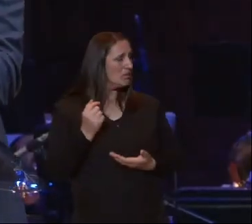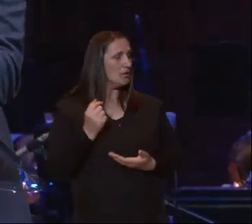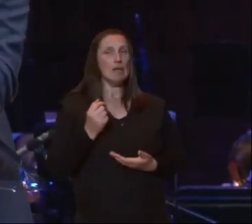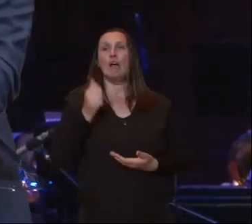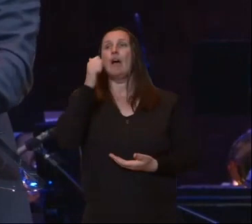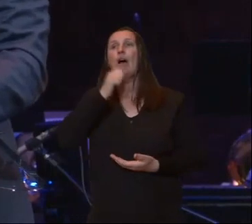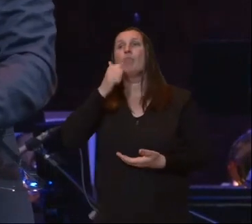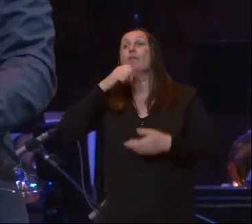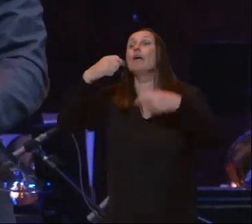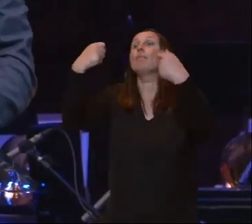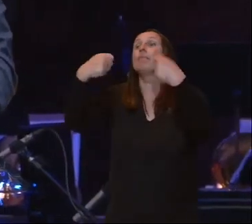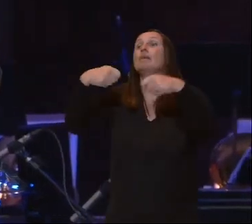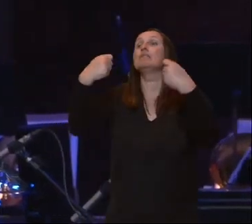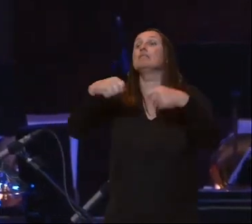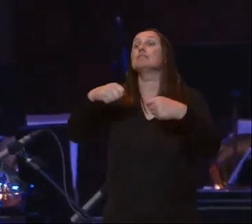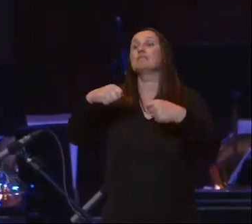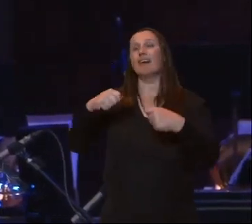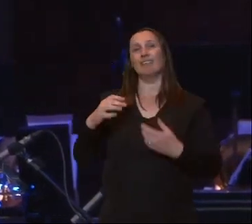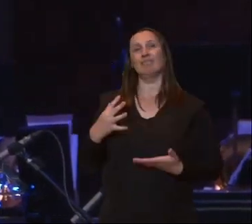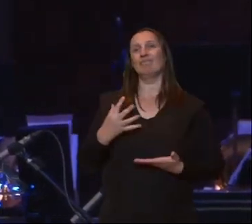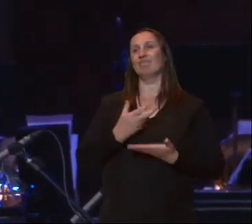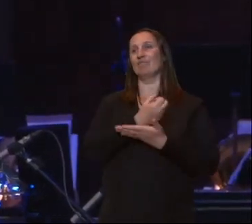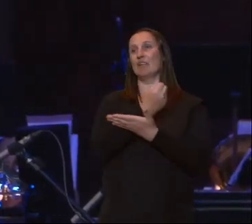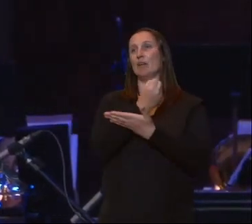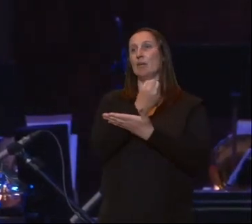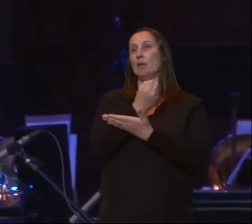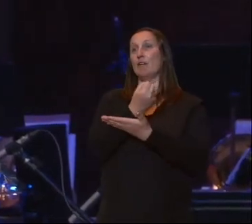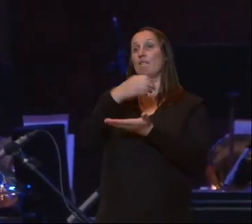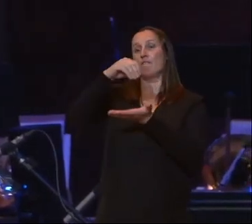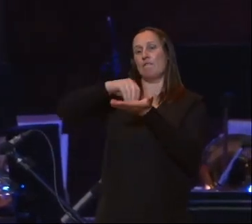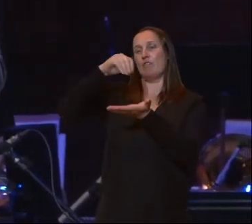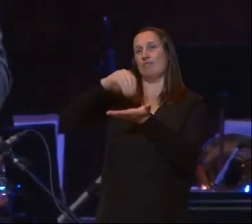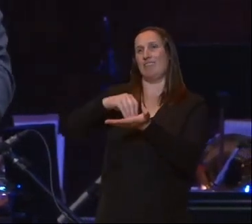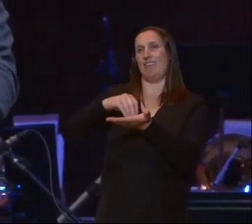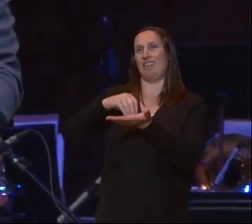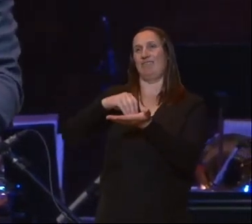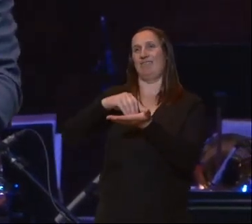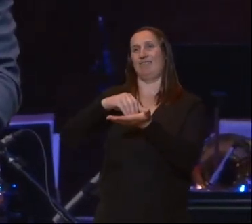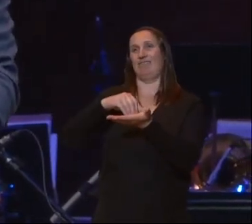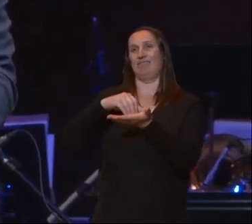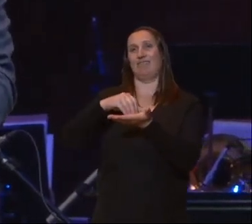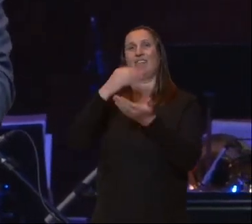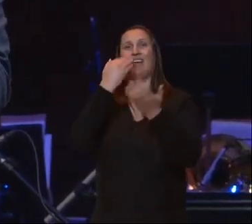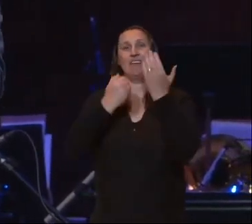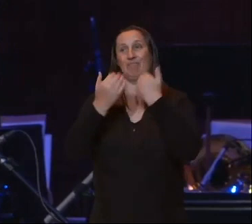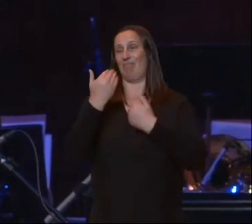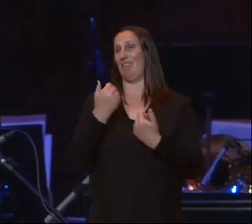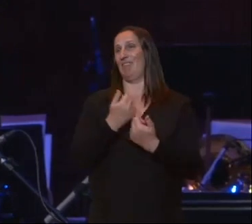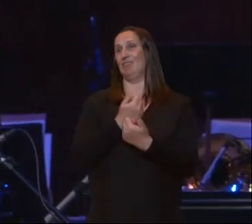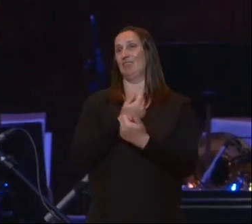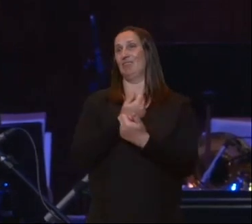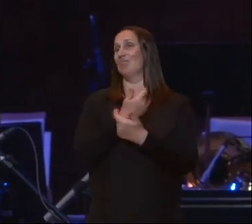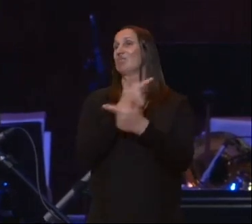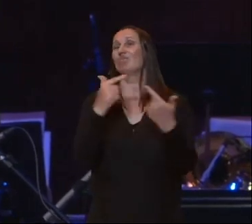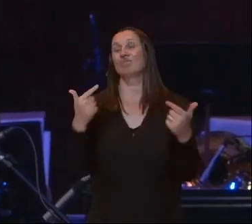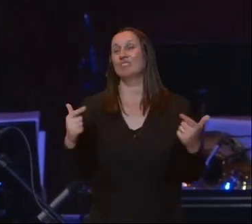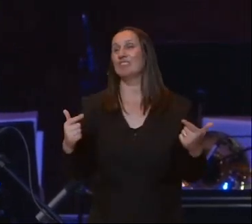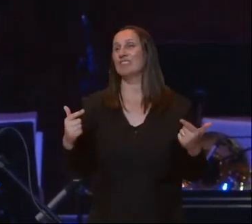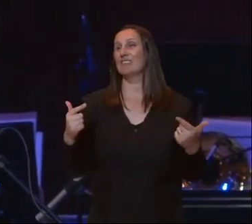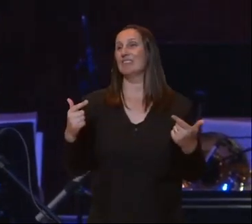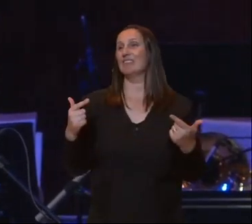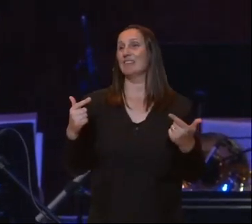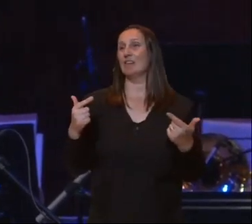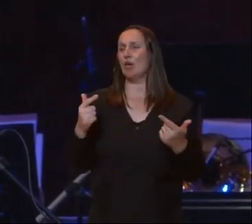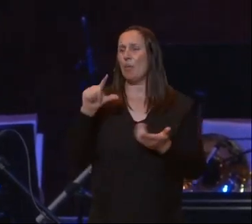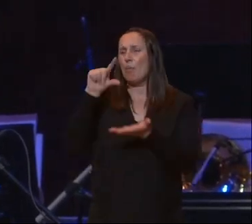de um resgatador, porque os recursos falharam, eles acabaram. Só lhe sobrou tão